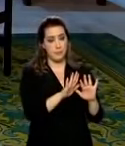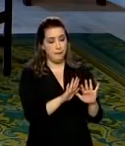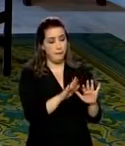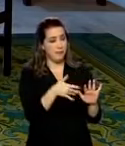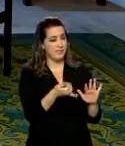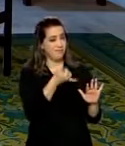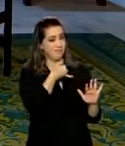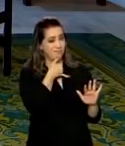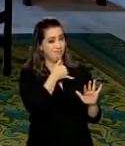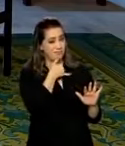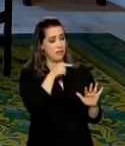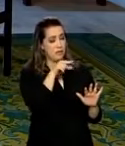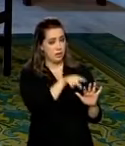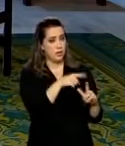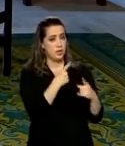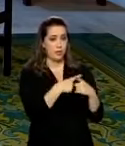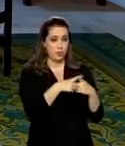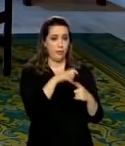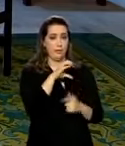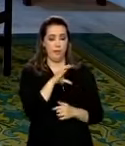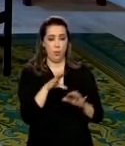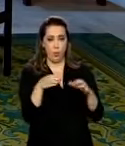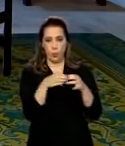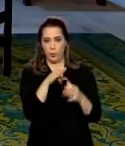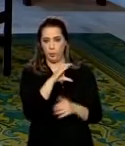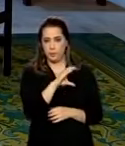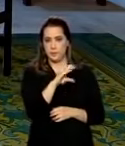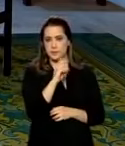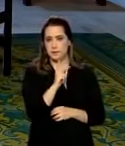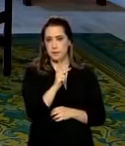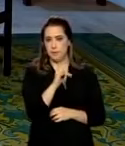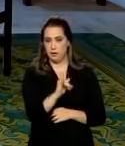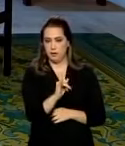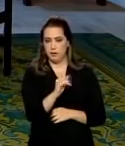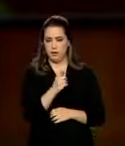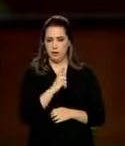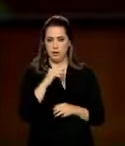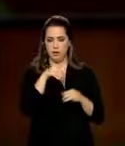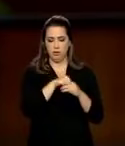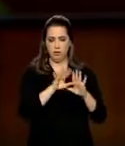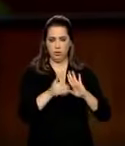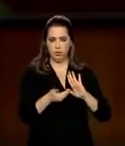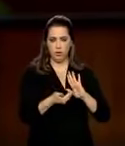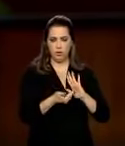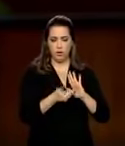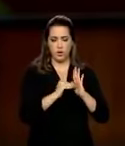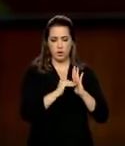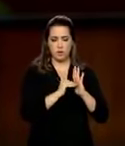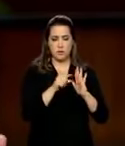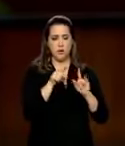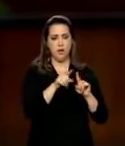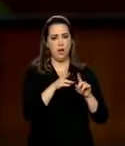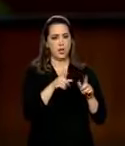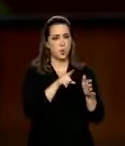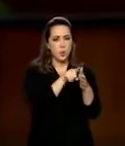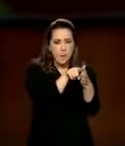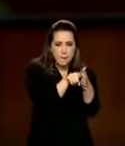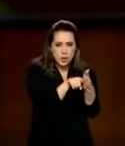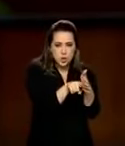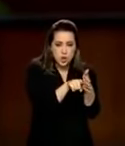Infelizmente, essa CPI que está andando aqui no Parlamento não investiga a corrupção